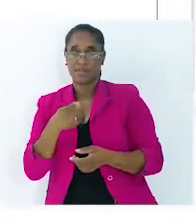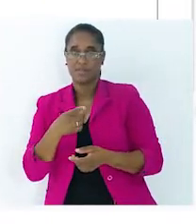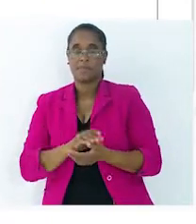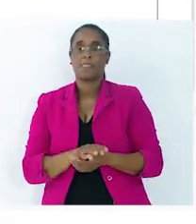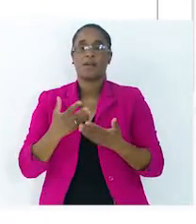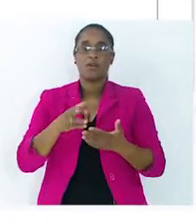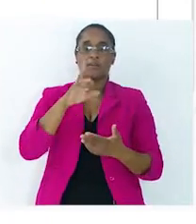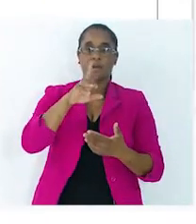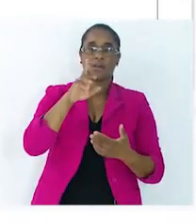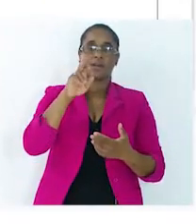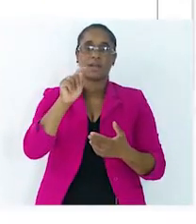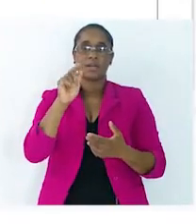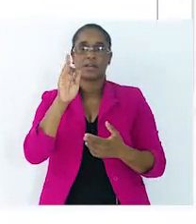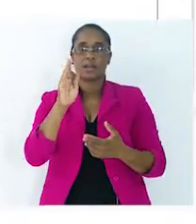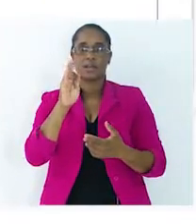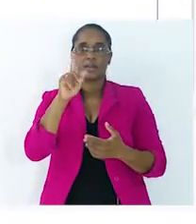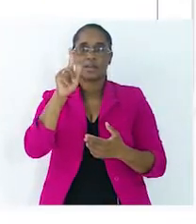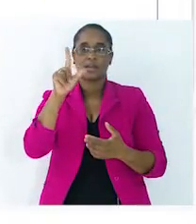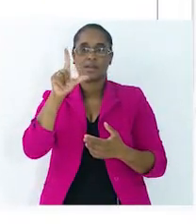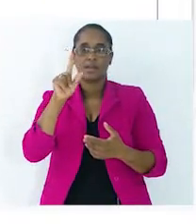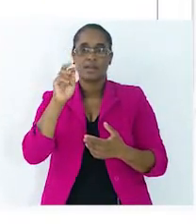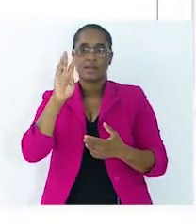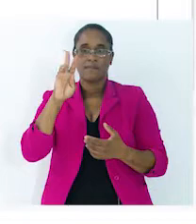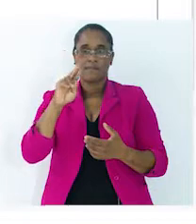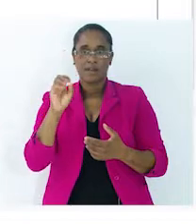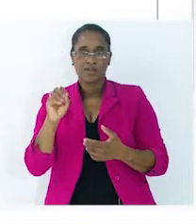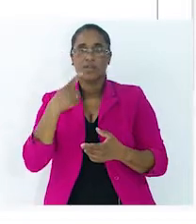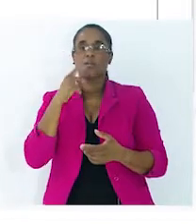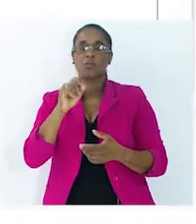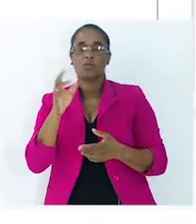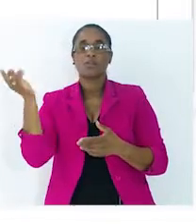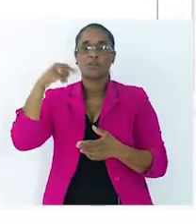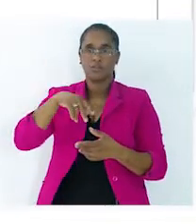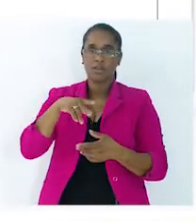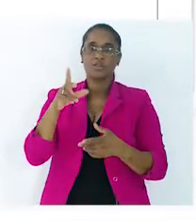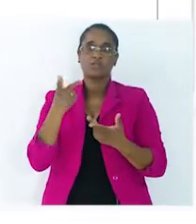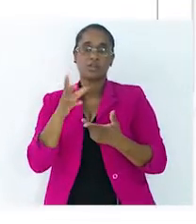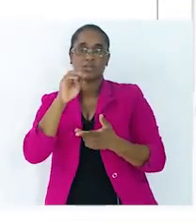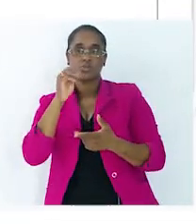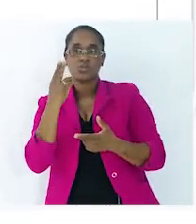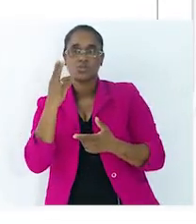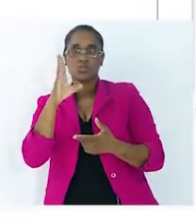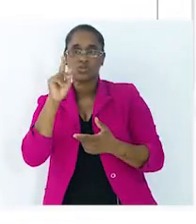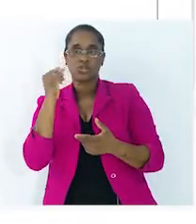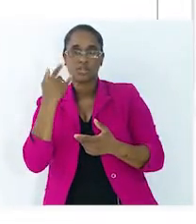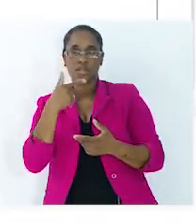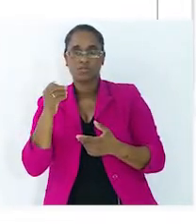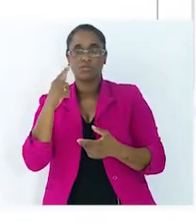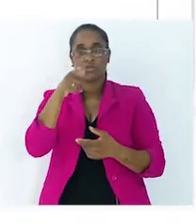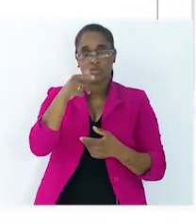reflexo, que é aquele pronome que vai voltar outra vez para a linha do sujeito, tu tens o me,